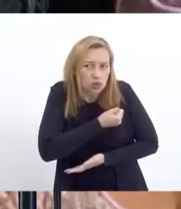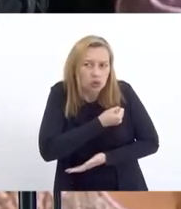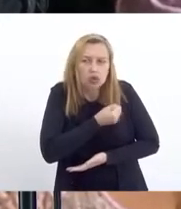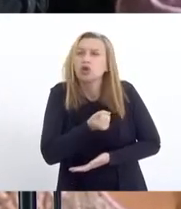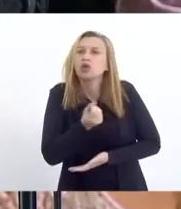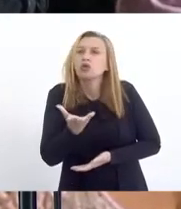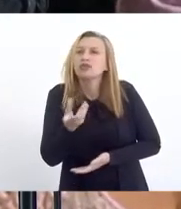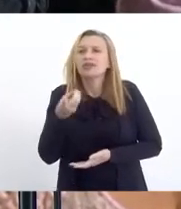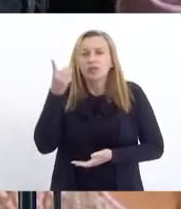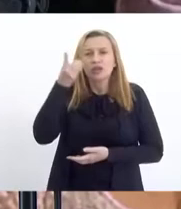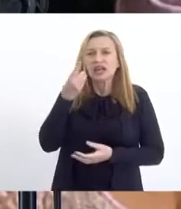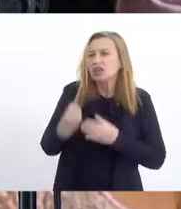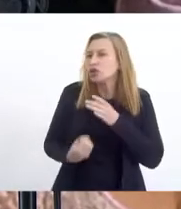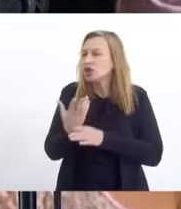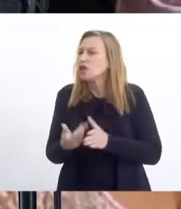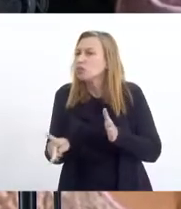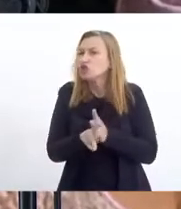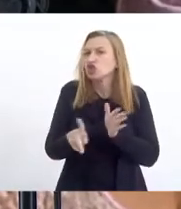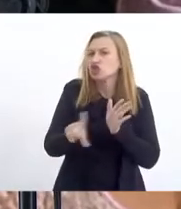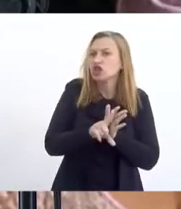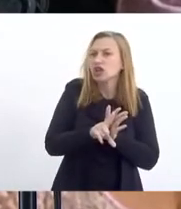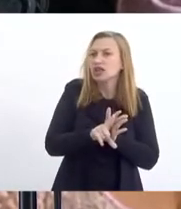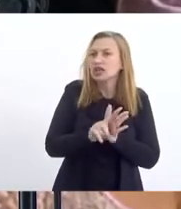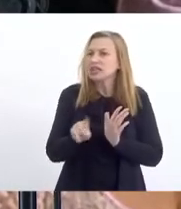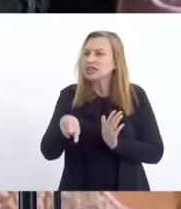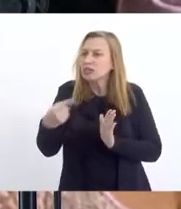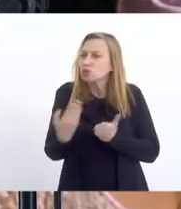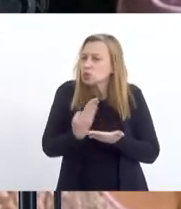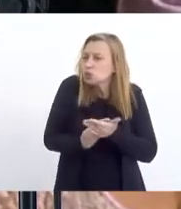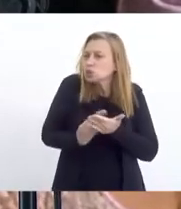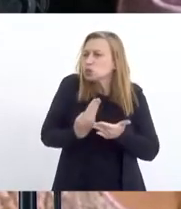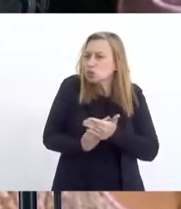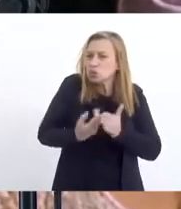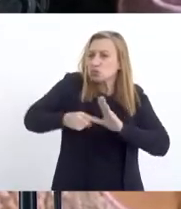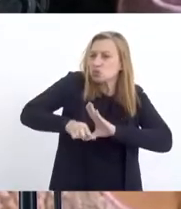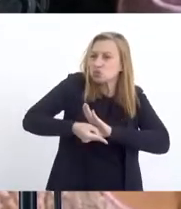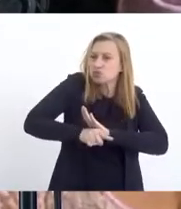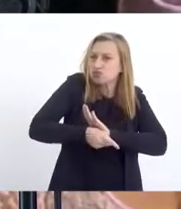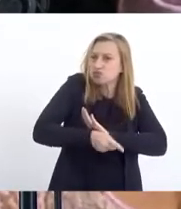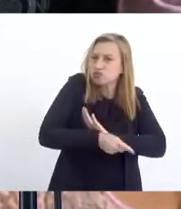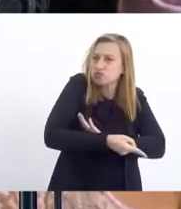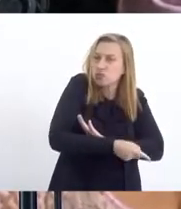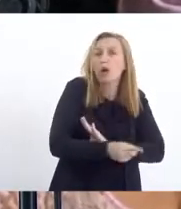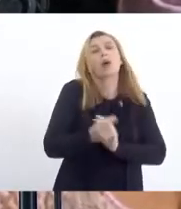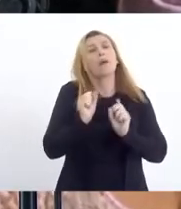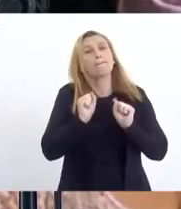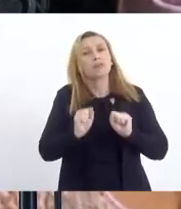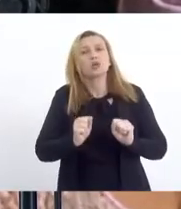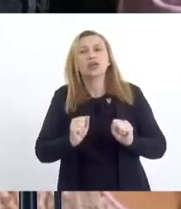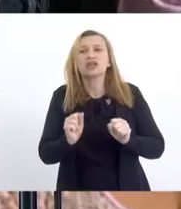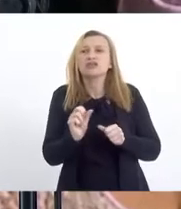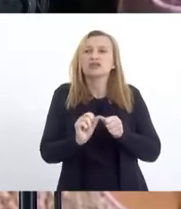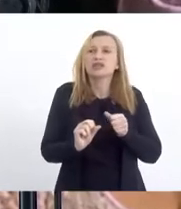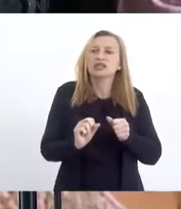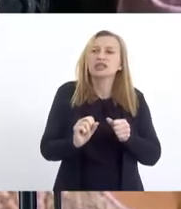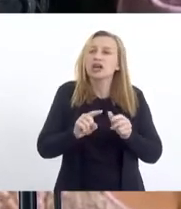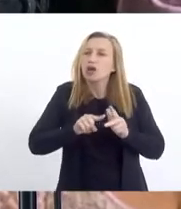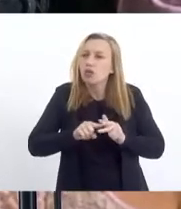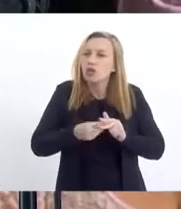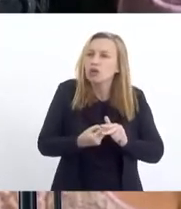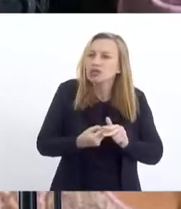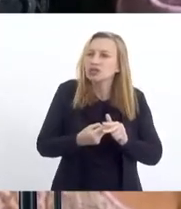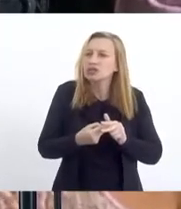Enquanto deputado, eu criei um projeto de lei, depois de estudar muito, para que a gente pudesse fazer a alteração